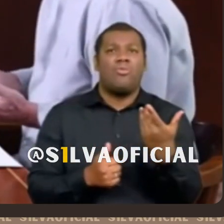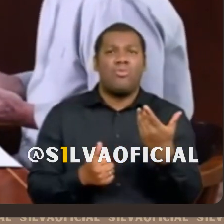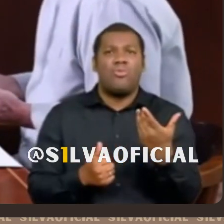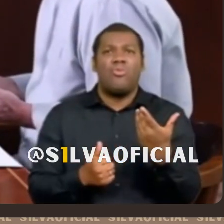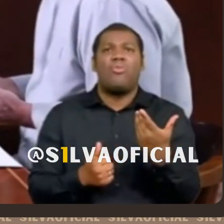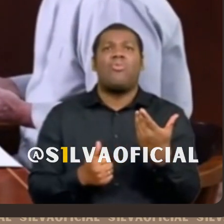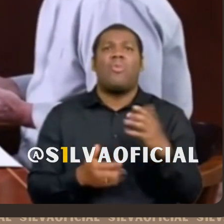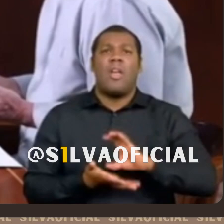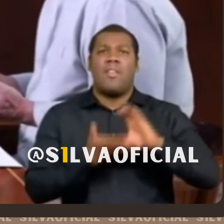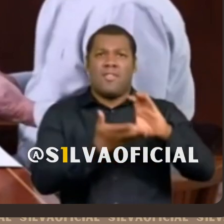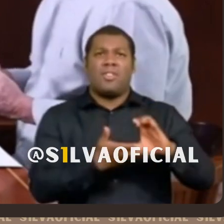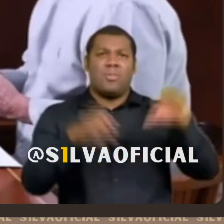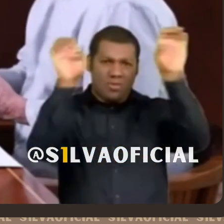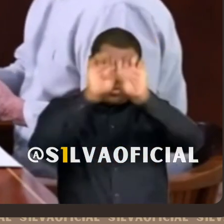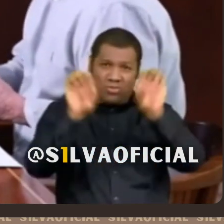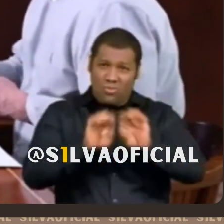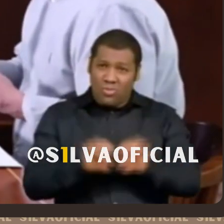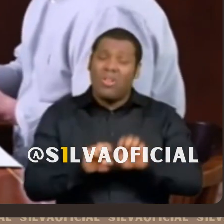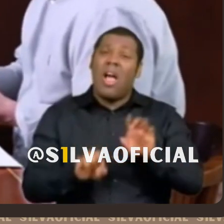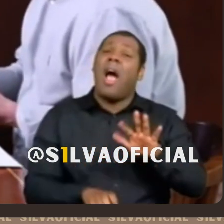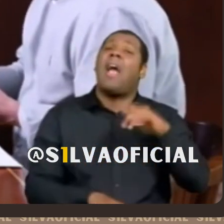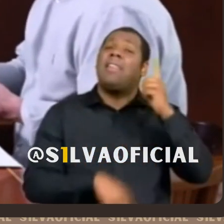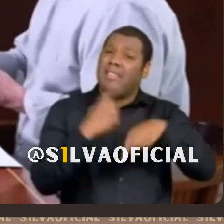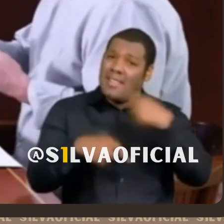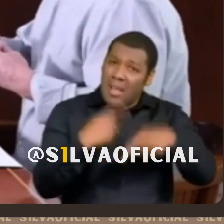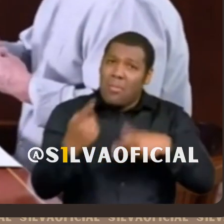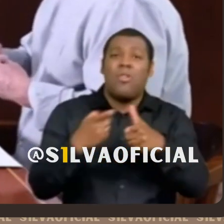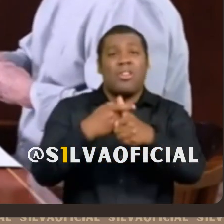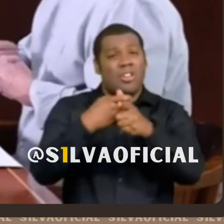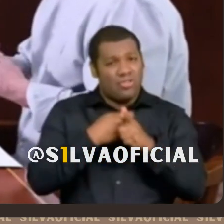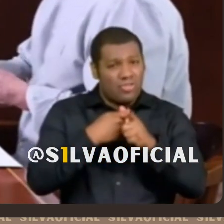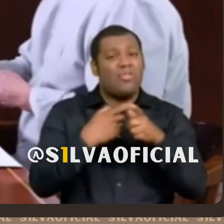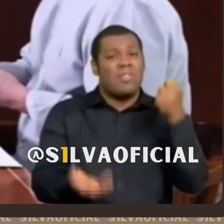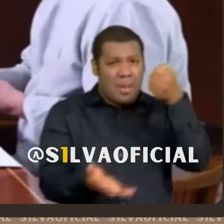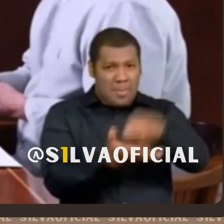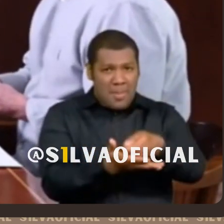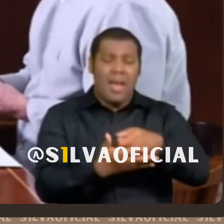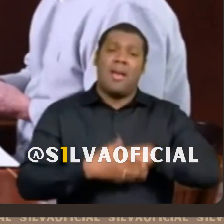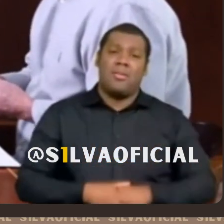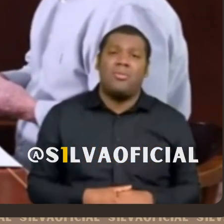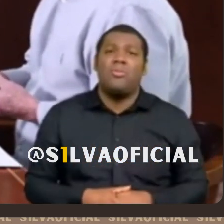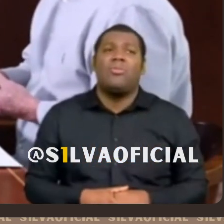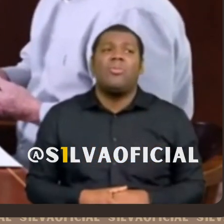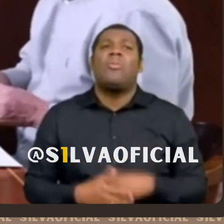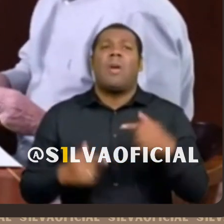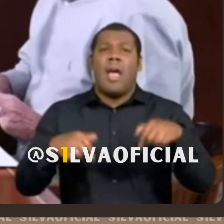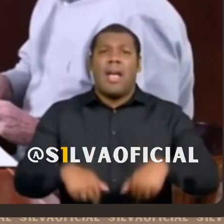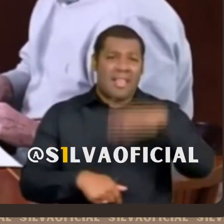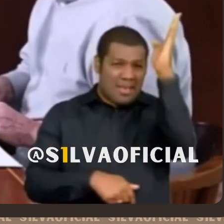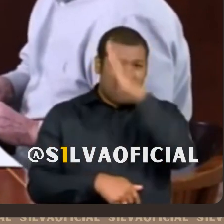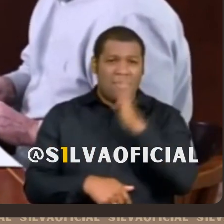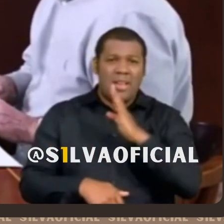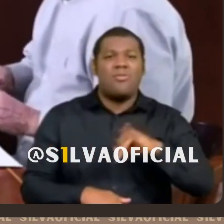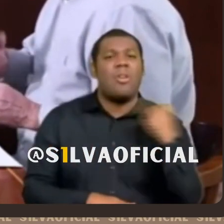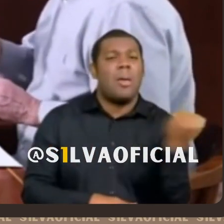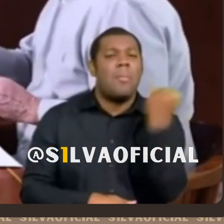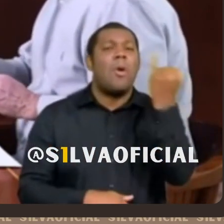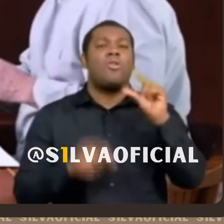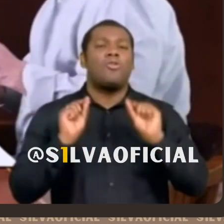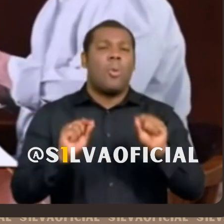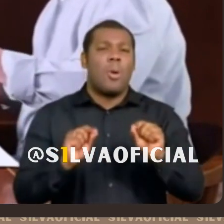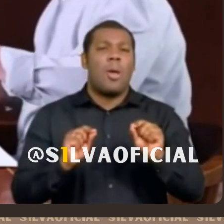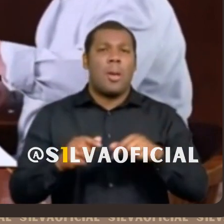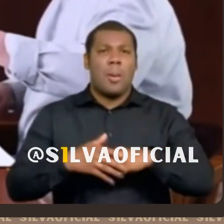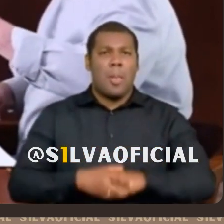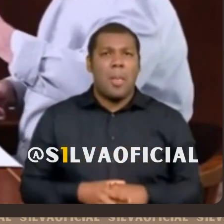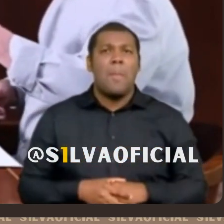pagar a dívida. Ou seja, é preciso dar uma chance. E por que que o Brasil é importante? Porque o Brasil pode, como já